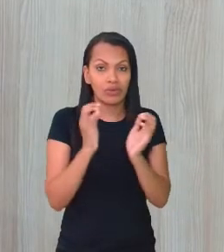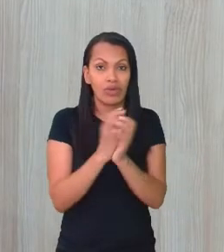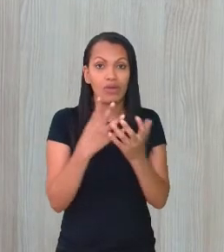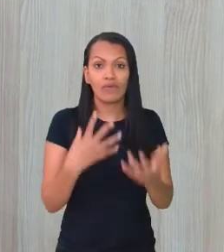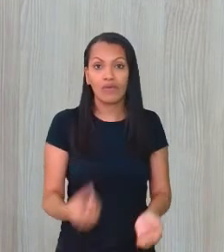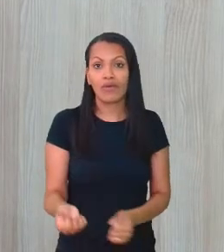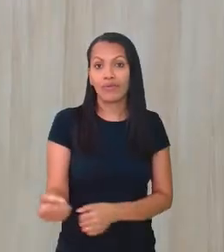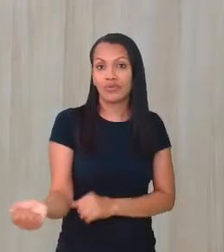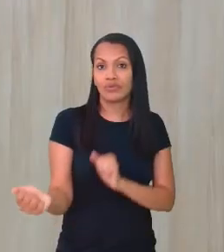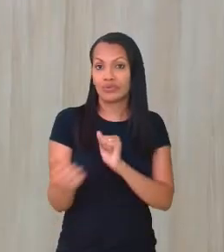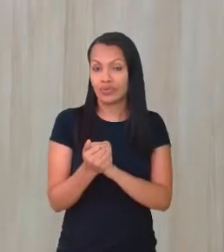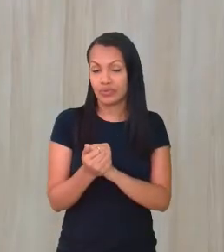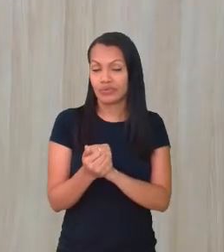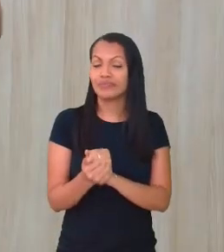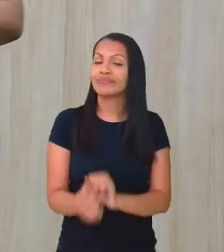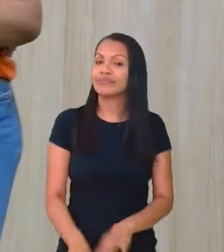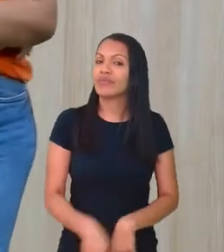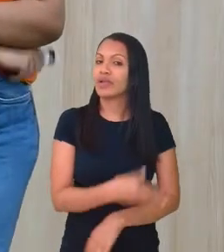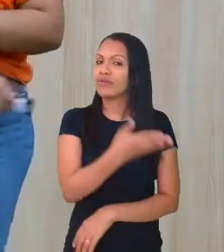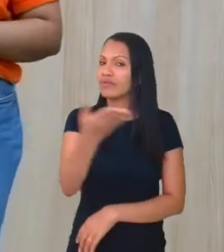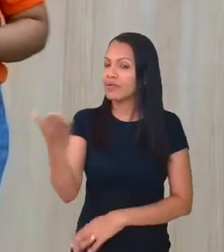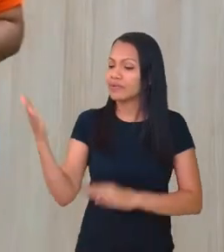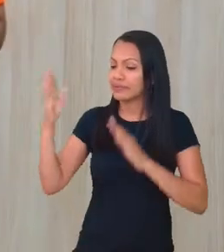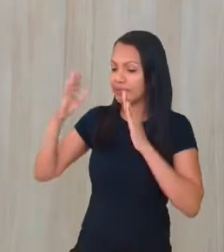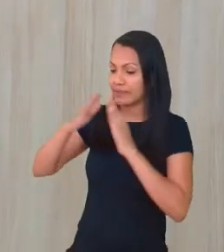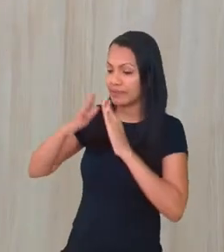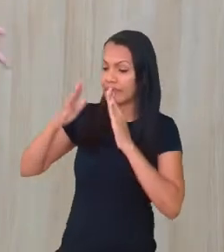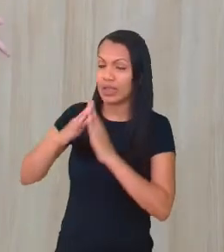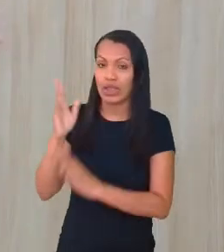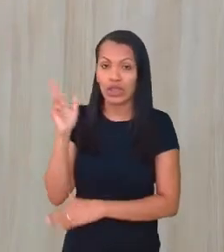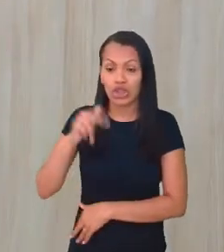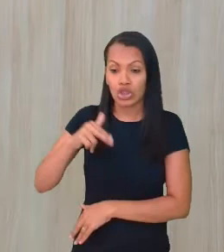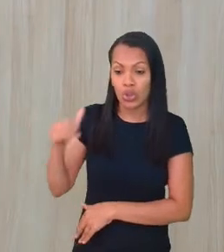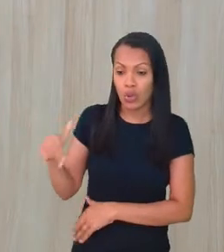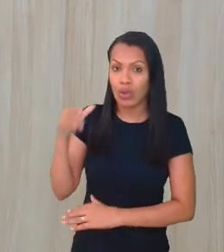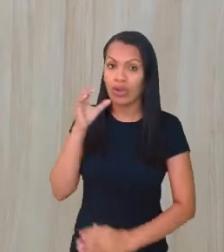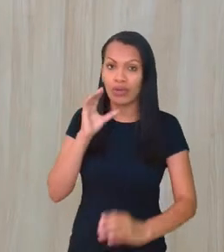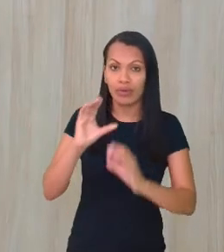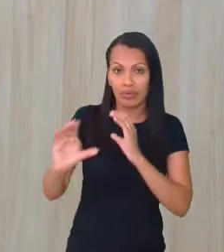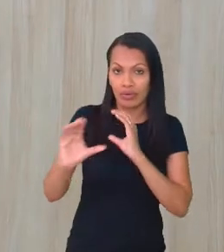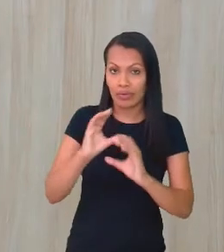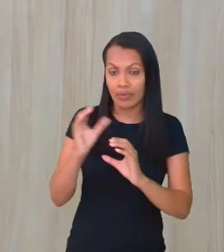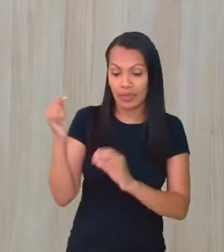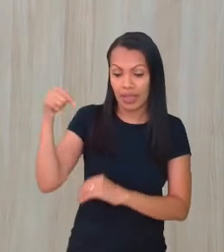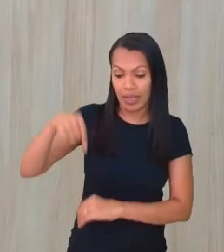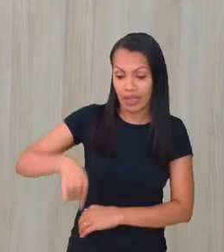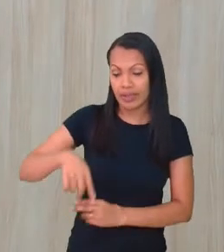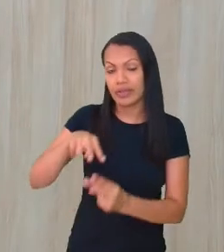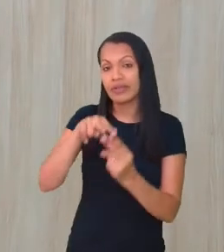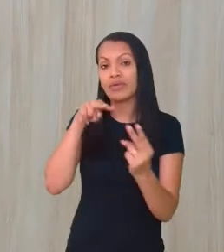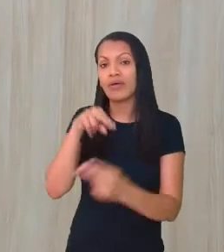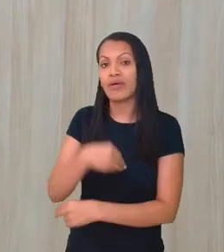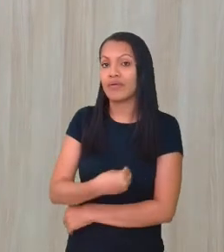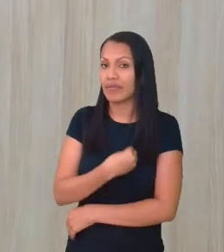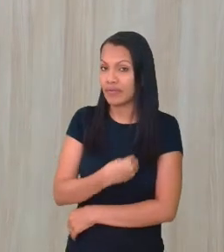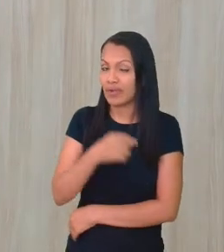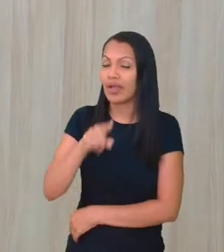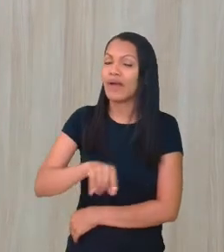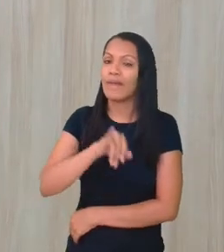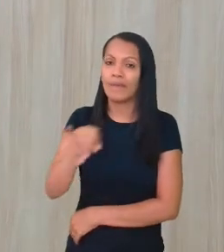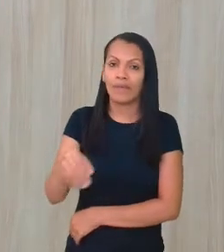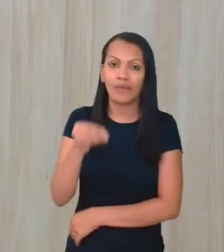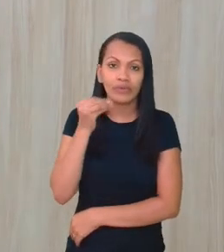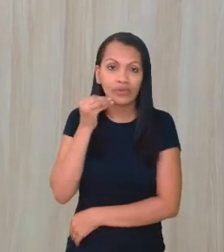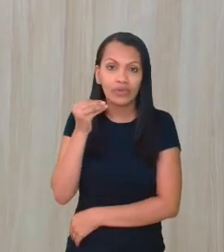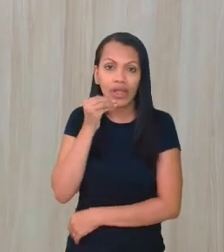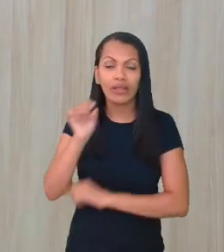juntos! Vamos juntos. E você que está em casa e nunca fez a comunicação com a gente aqui na aula, ao vivo, essa é a sua chance.